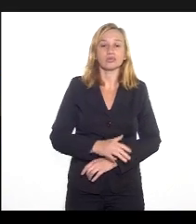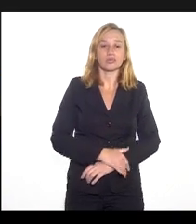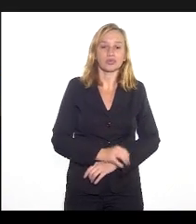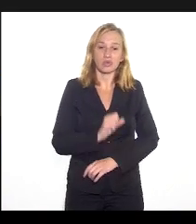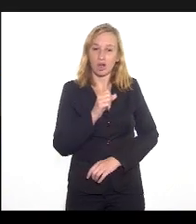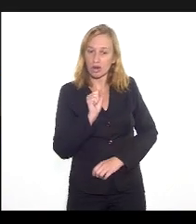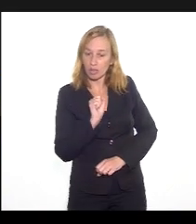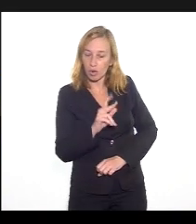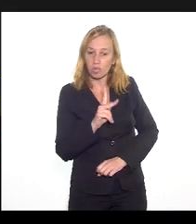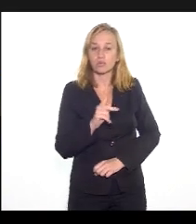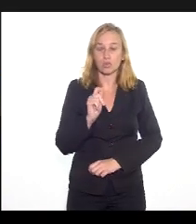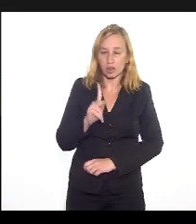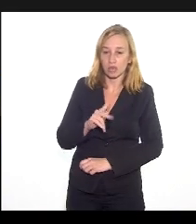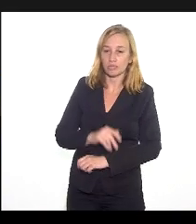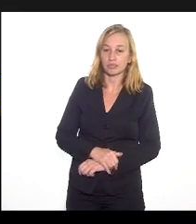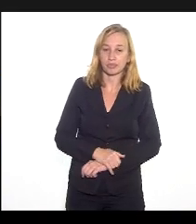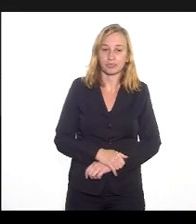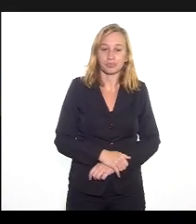tem problema, presidente.